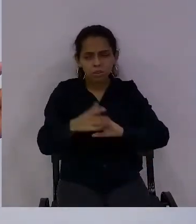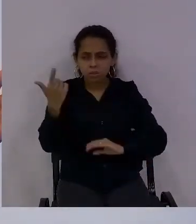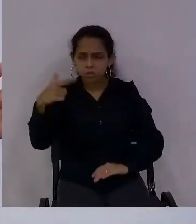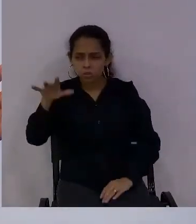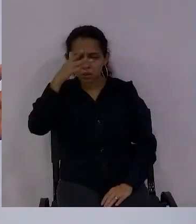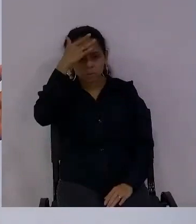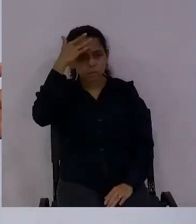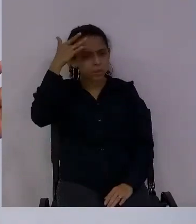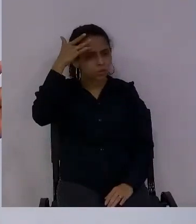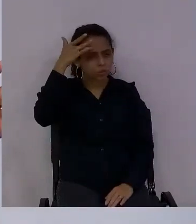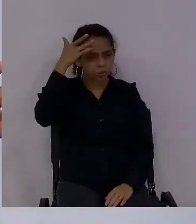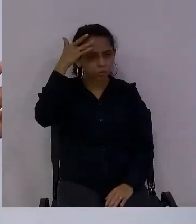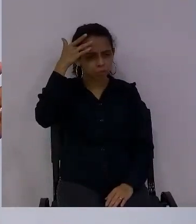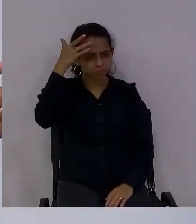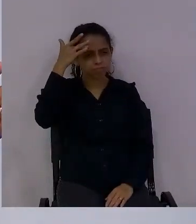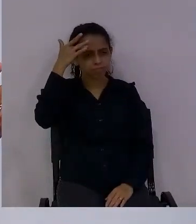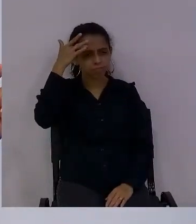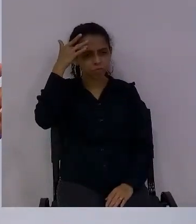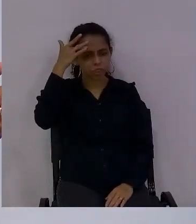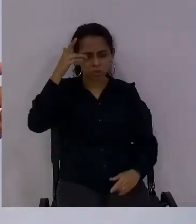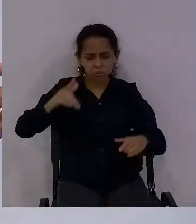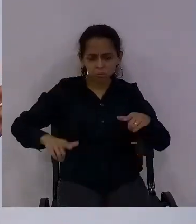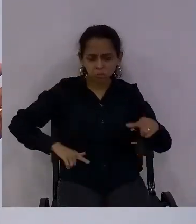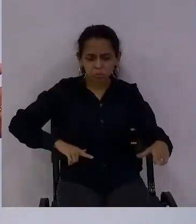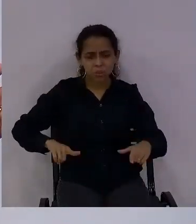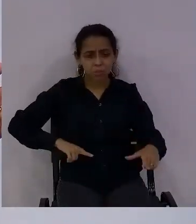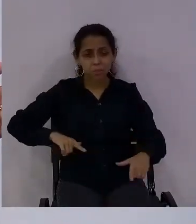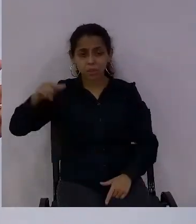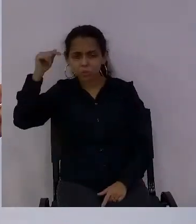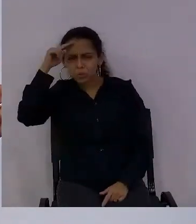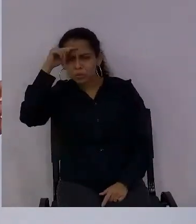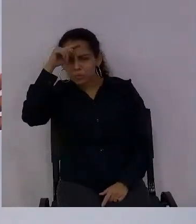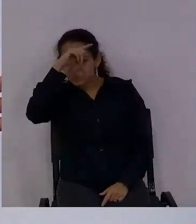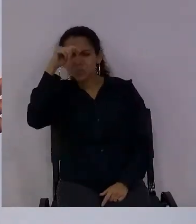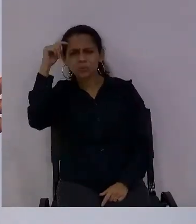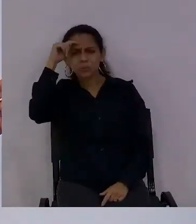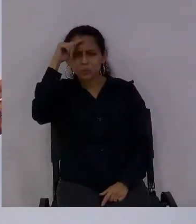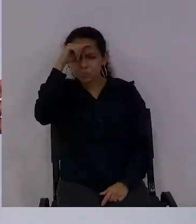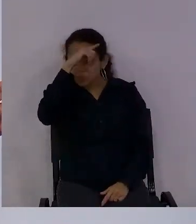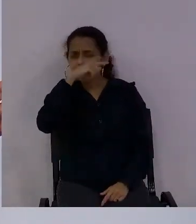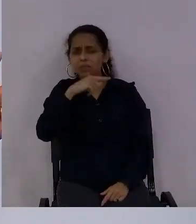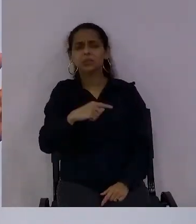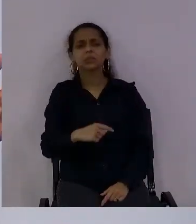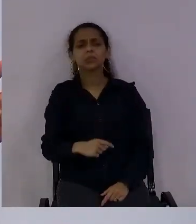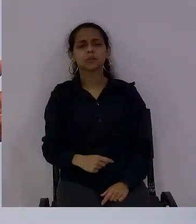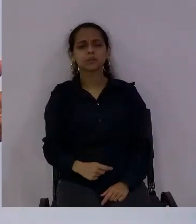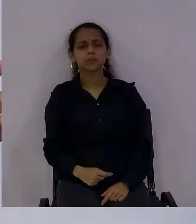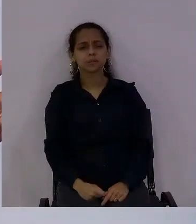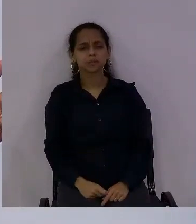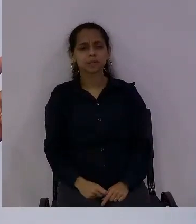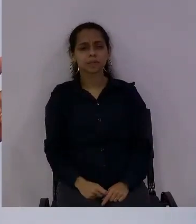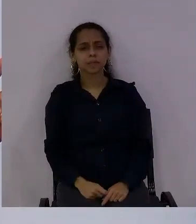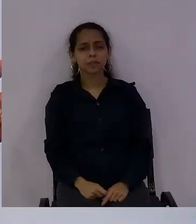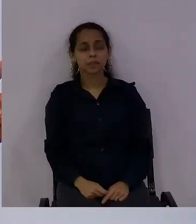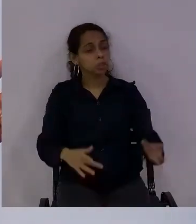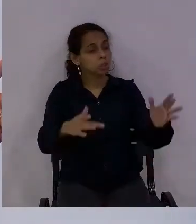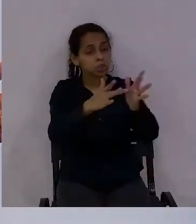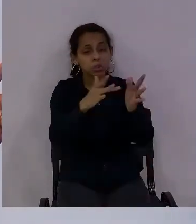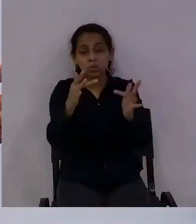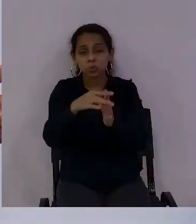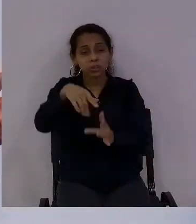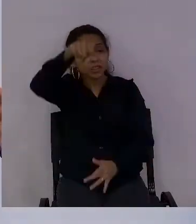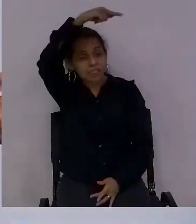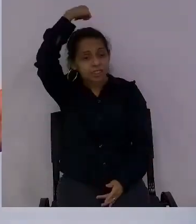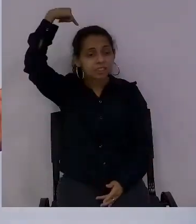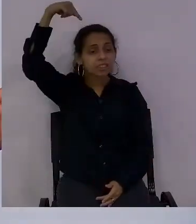vai confrontar o seu caráter o tempo todo. Porque o caráter de Cristo é santo, mas ele tem que se submeter